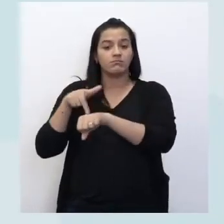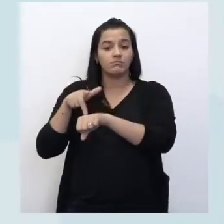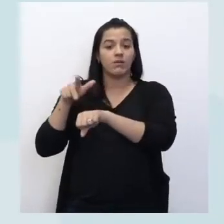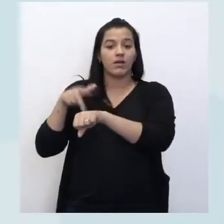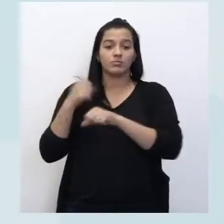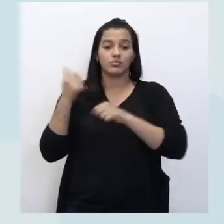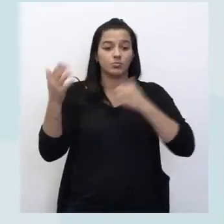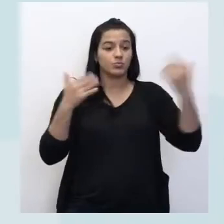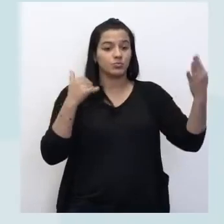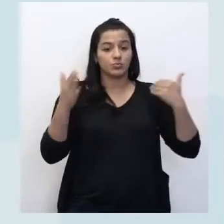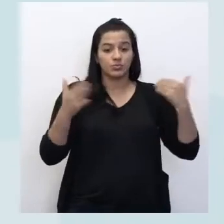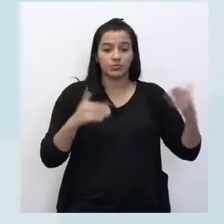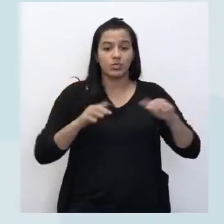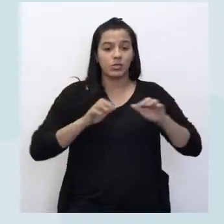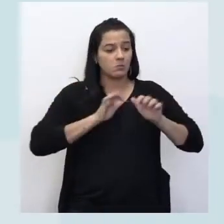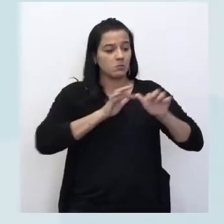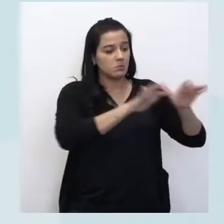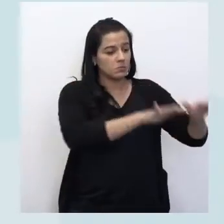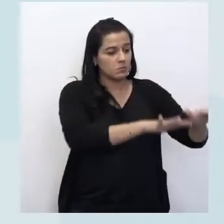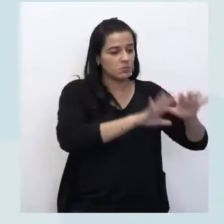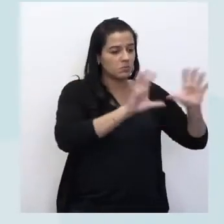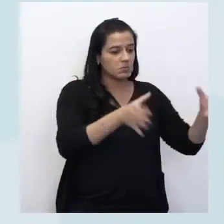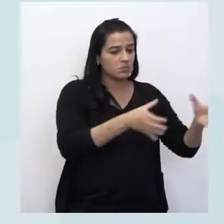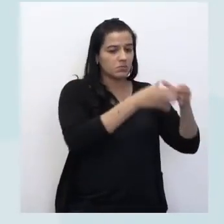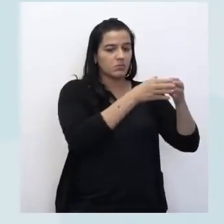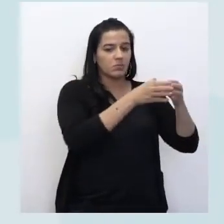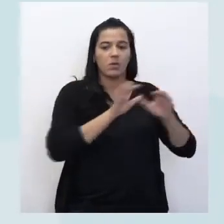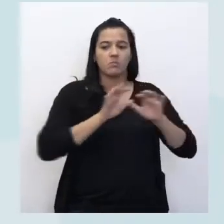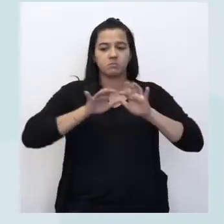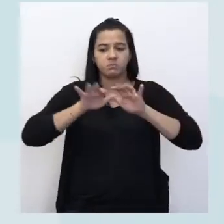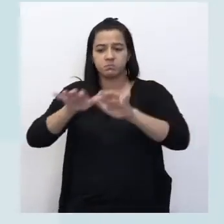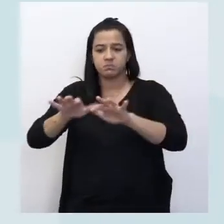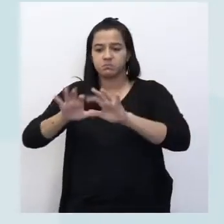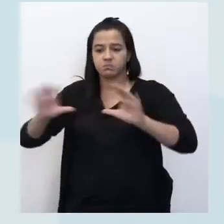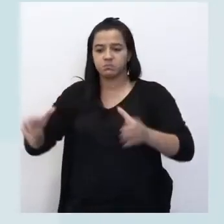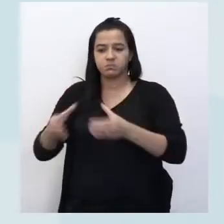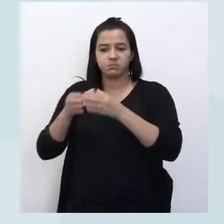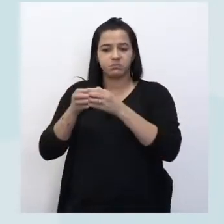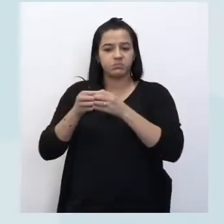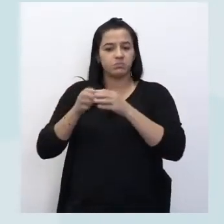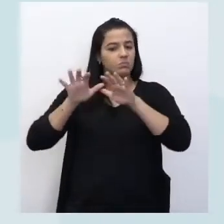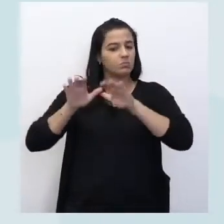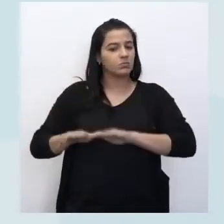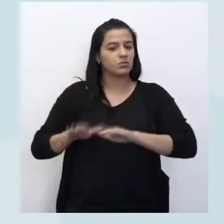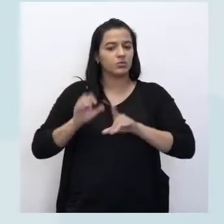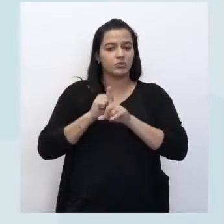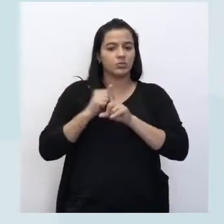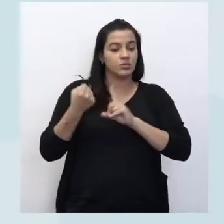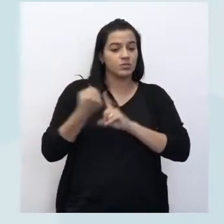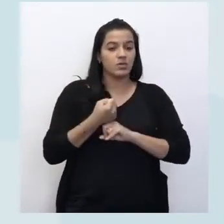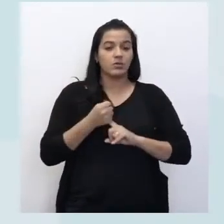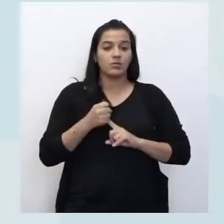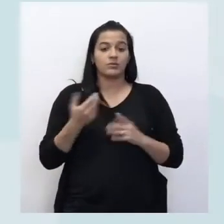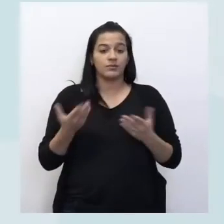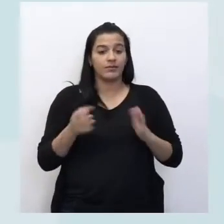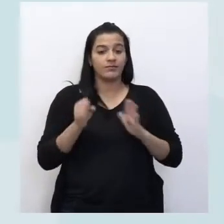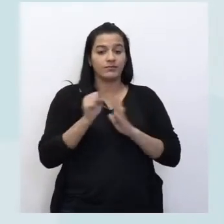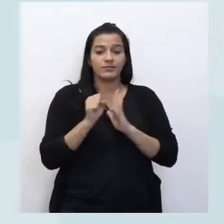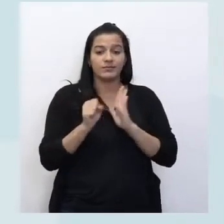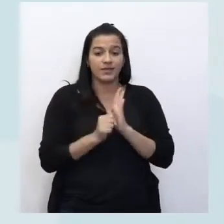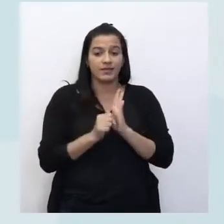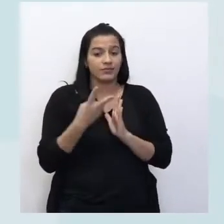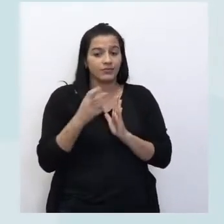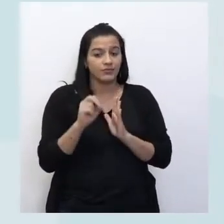para pensar no ambiente social que não era esse século XX